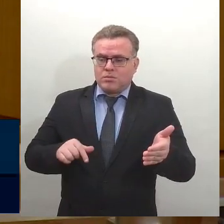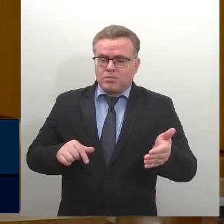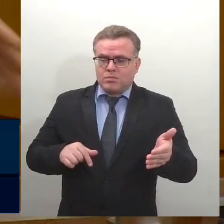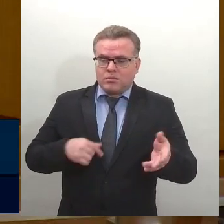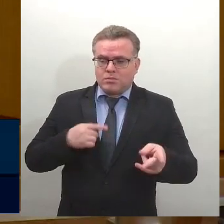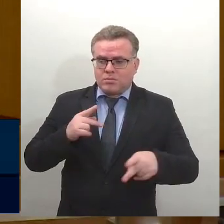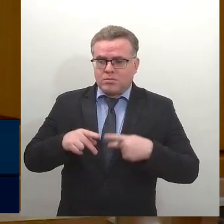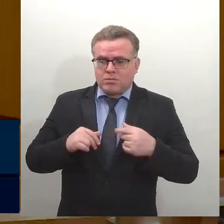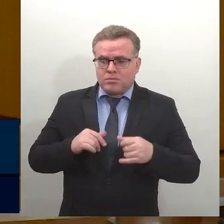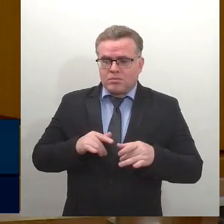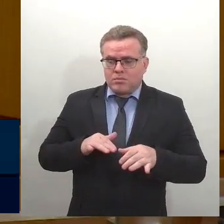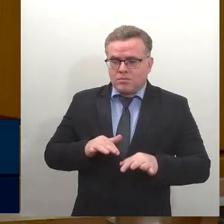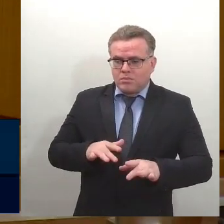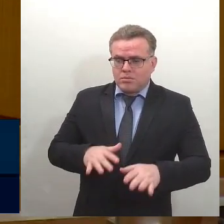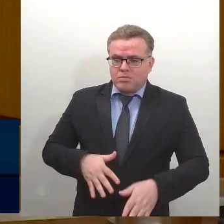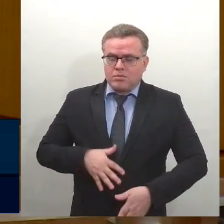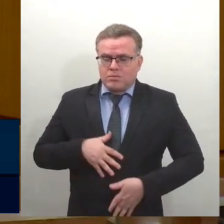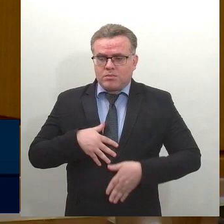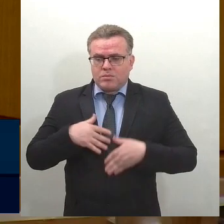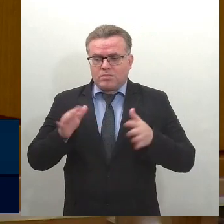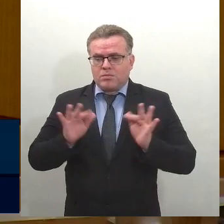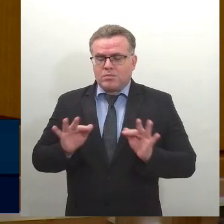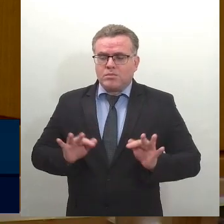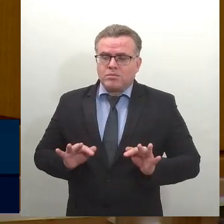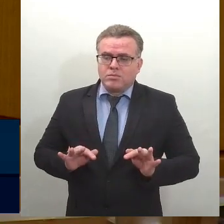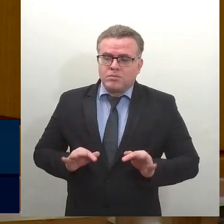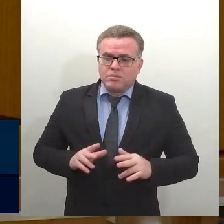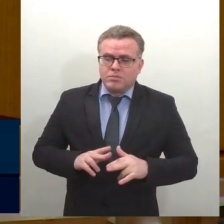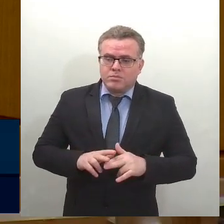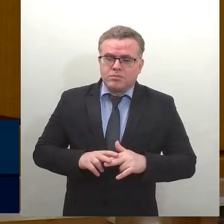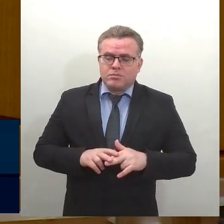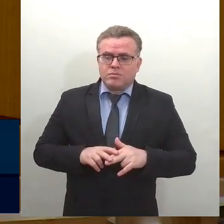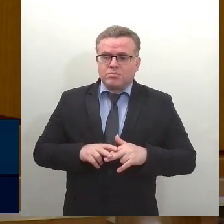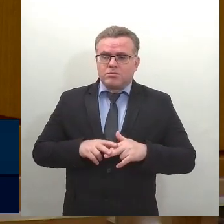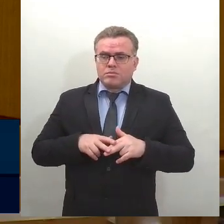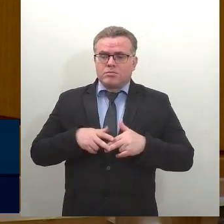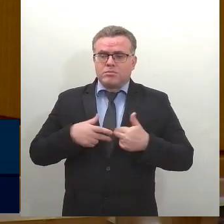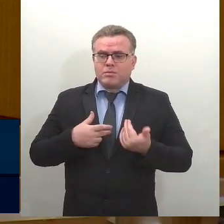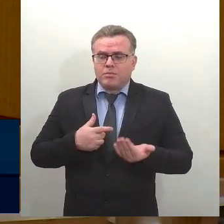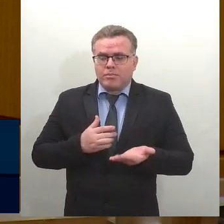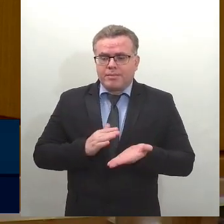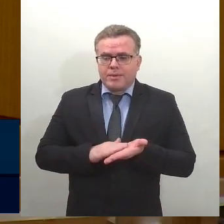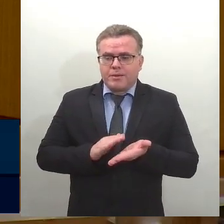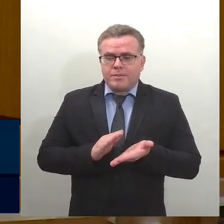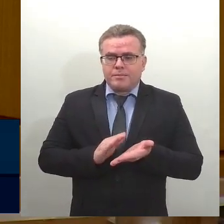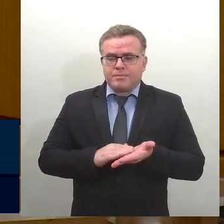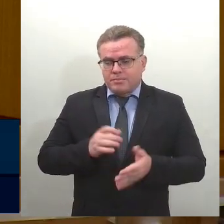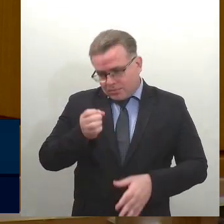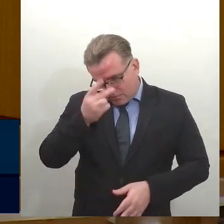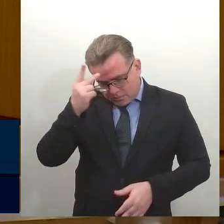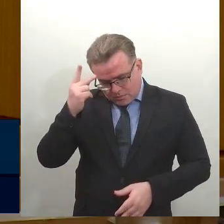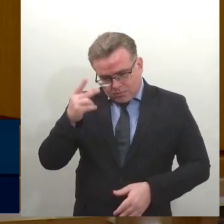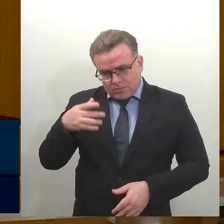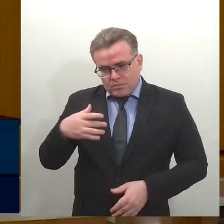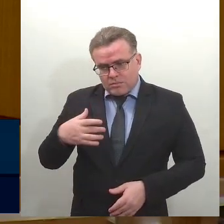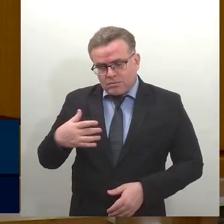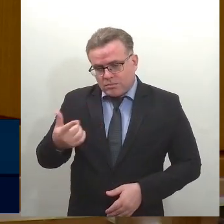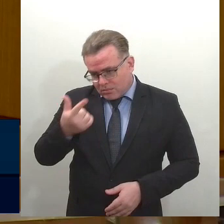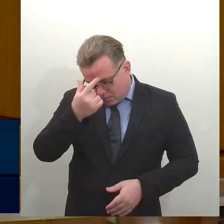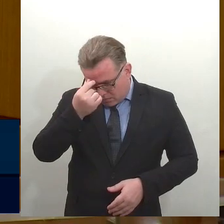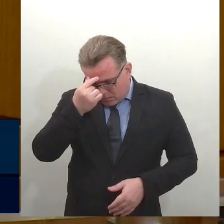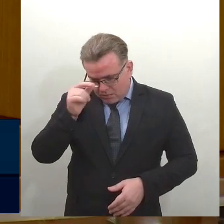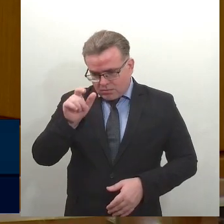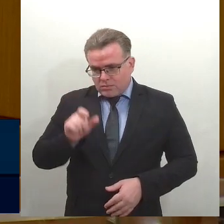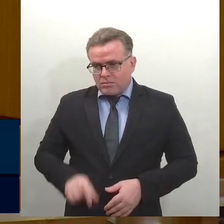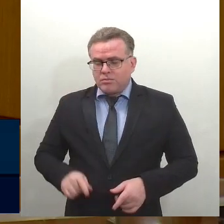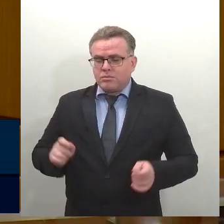eu quero aqui parabenizar o meu prefeito Adailto Souza, prefeito da cidade de Itabaiana, todos que fazem a gestão municipal, por